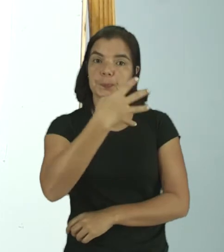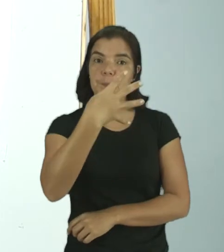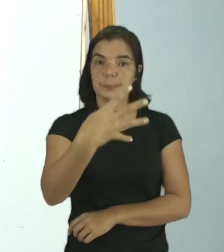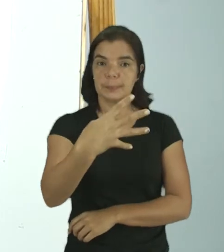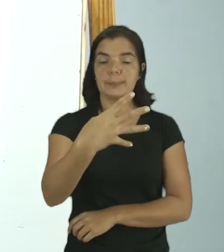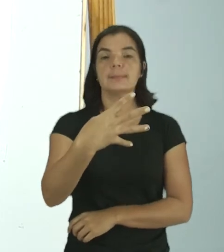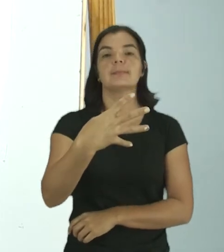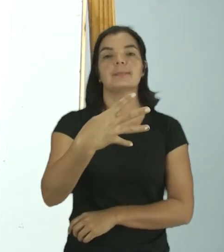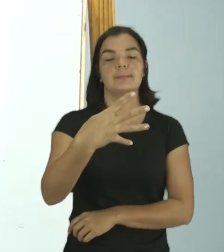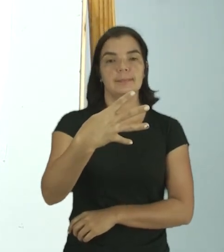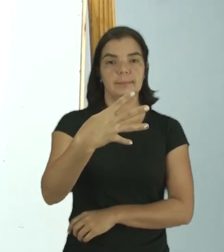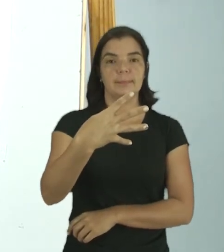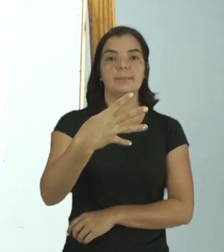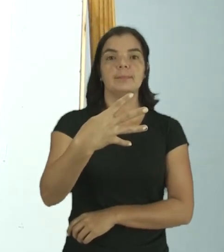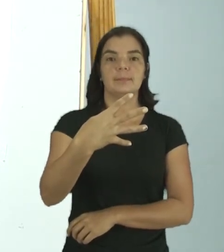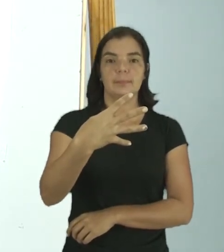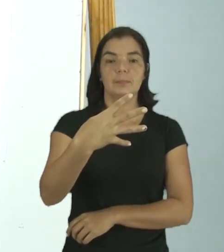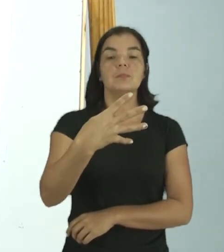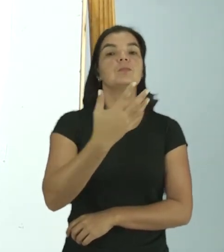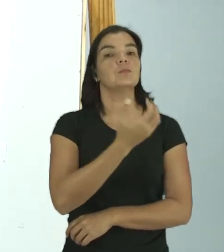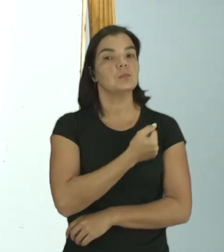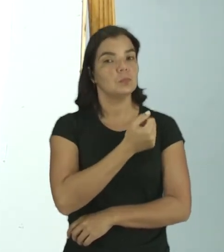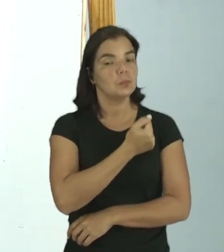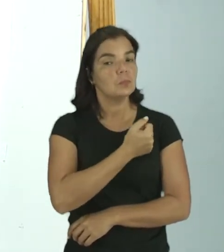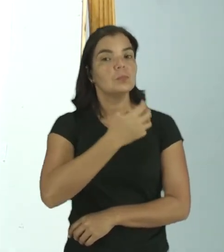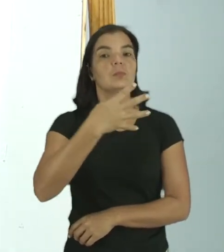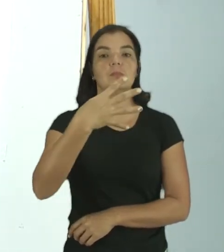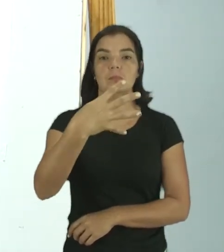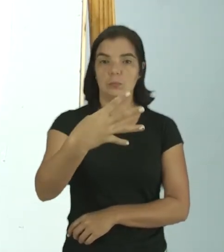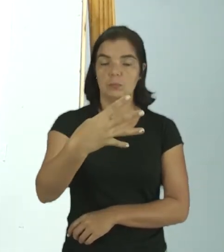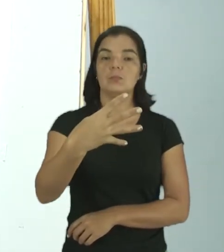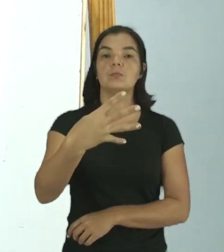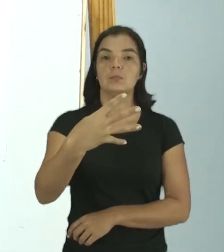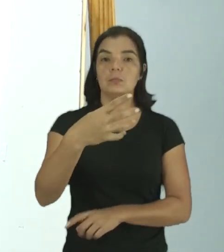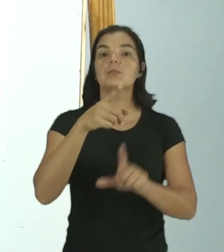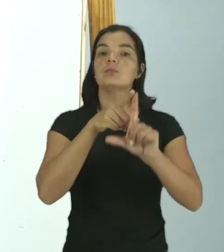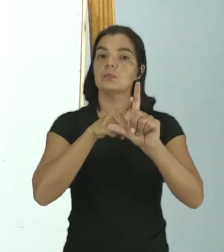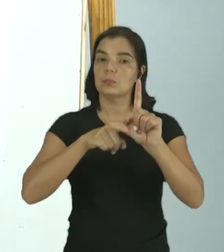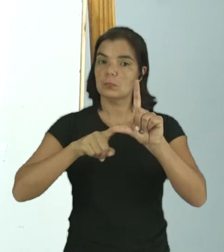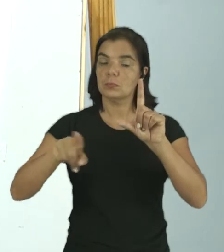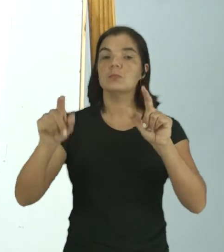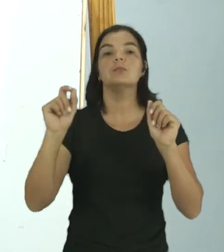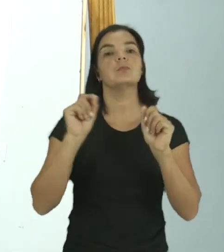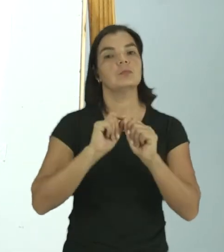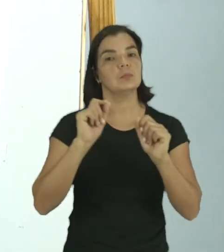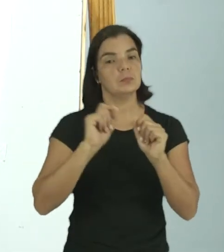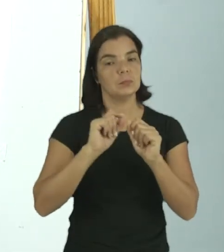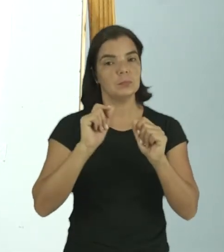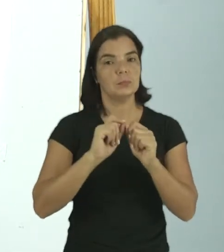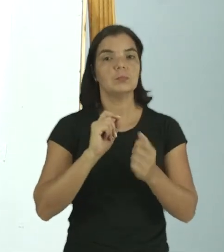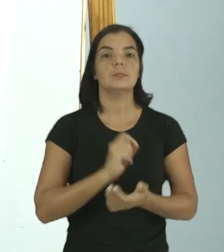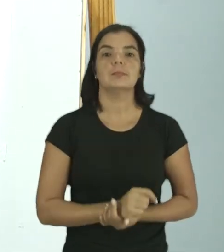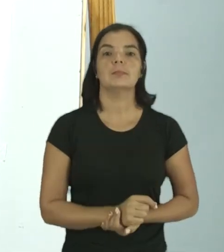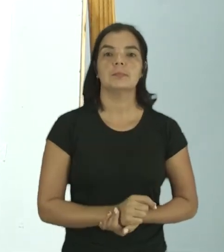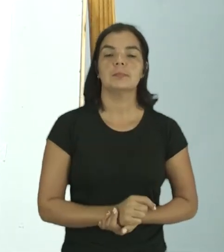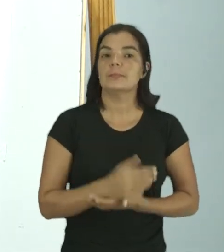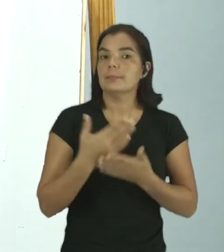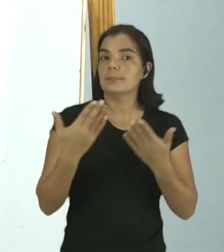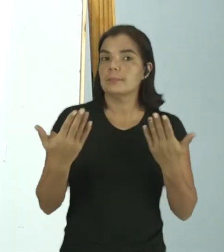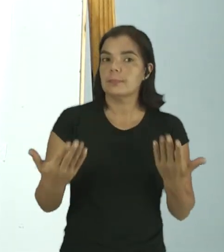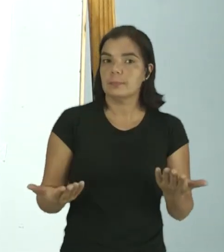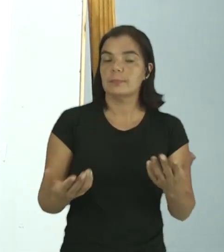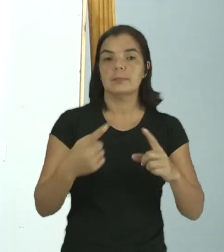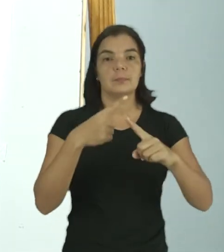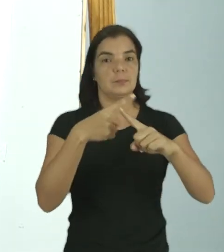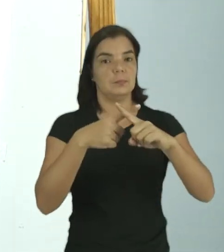número 4 o número 4 que foi a divisão que nós fizemos dos palitinhos é